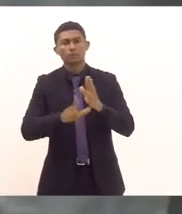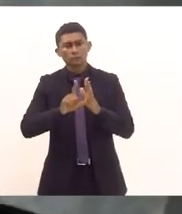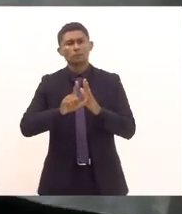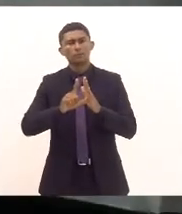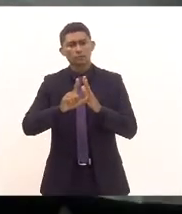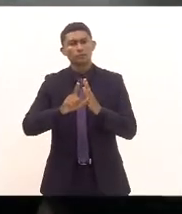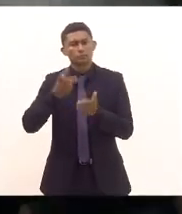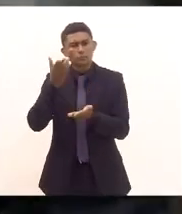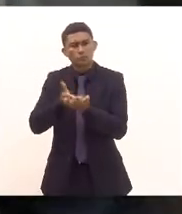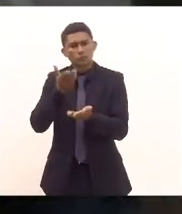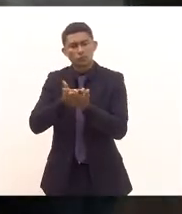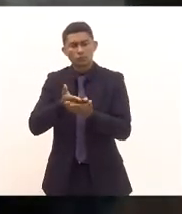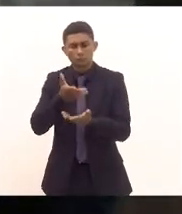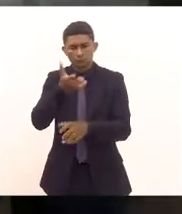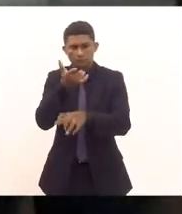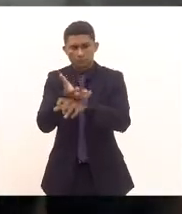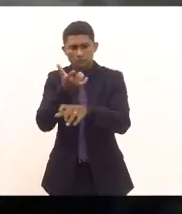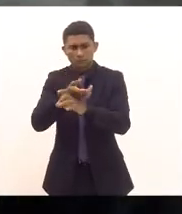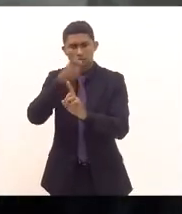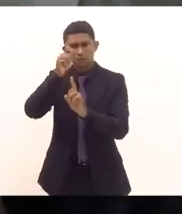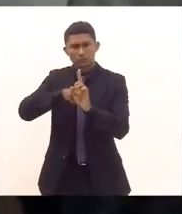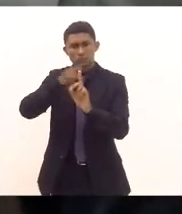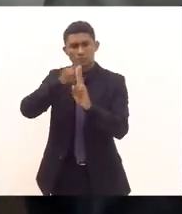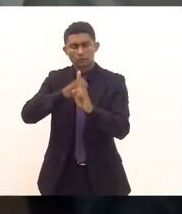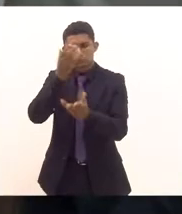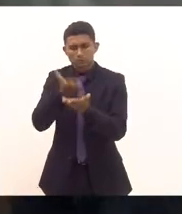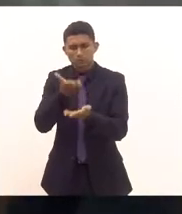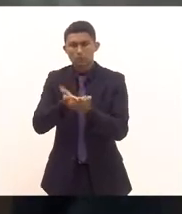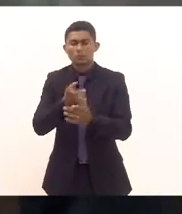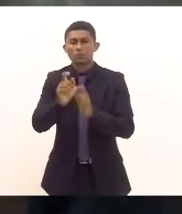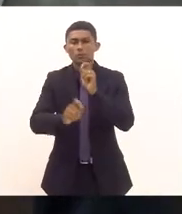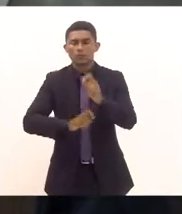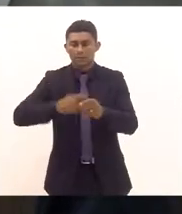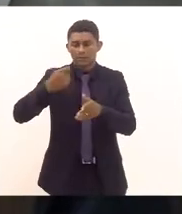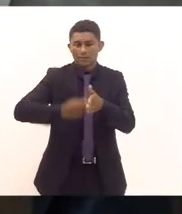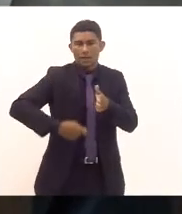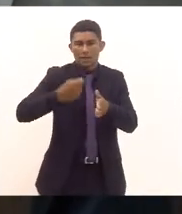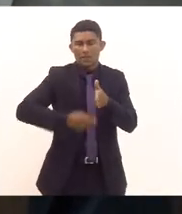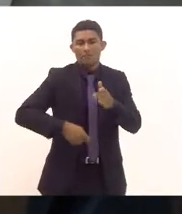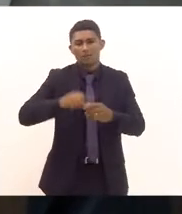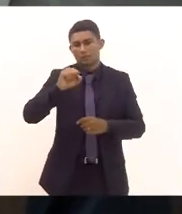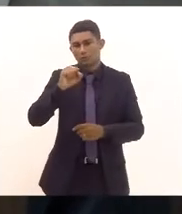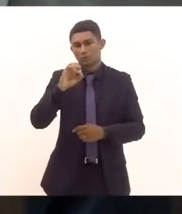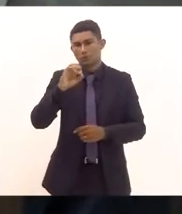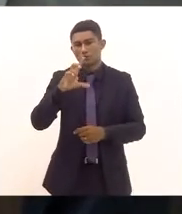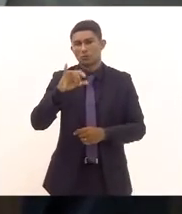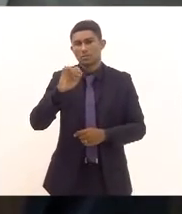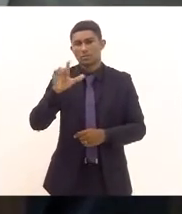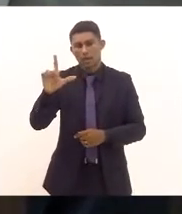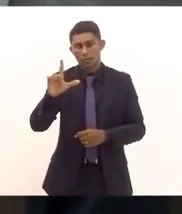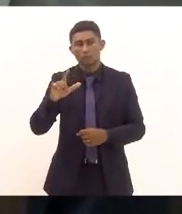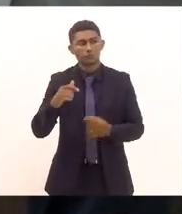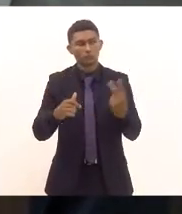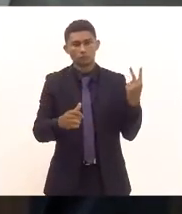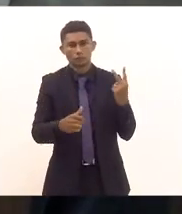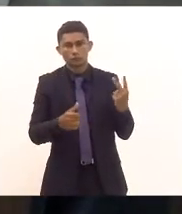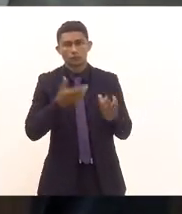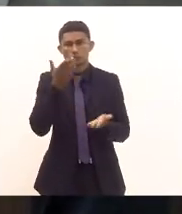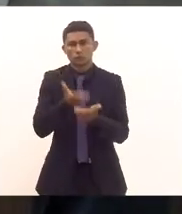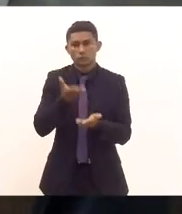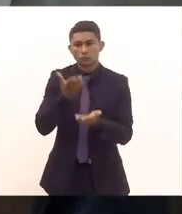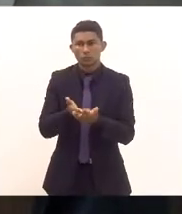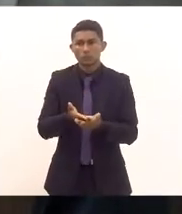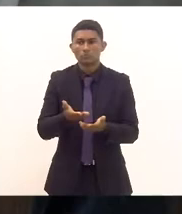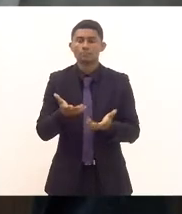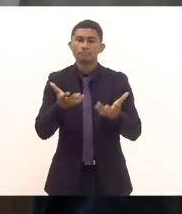dois meses da matéria que trata da questão da tarifa social eu gostaria muito eu gostaria muito de cuidar